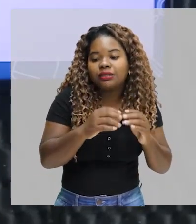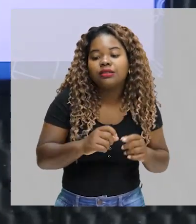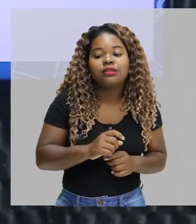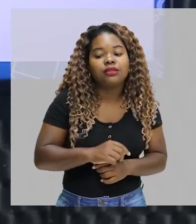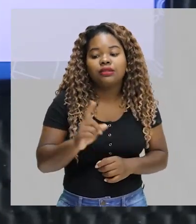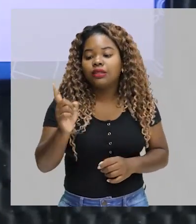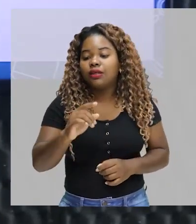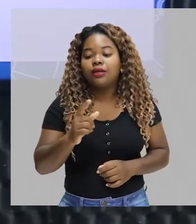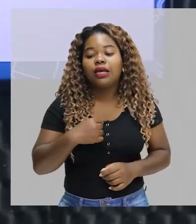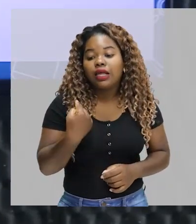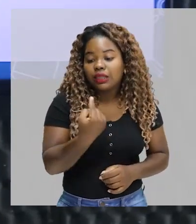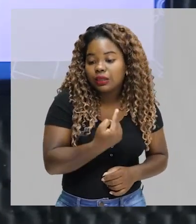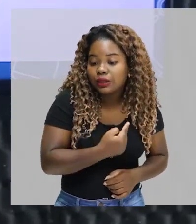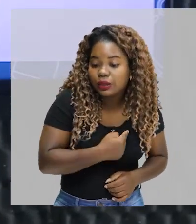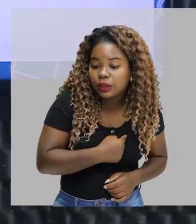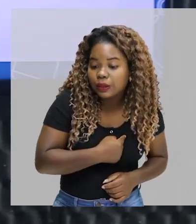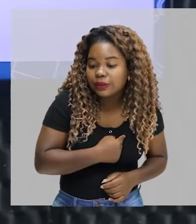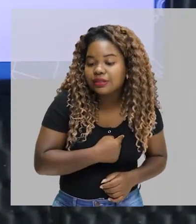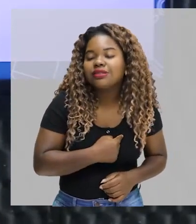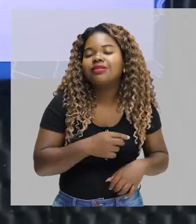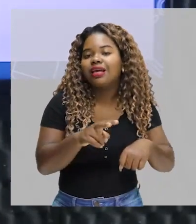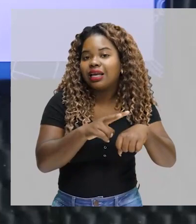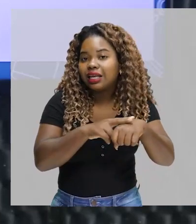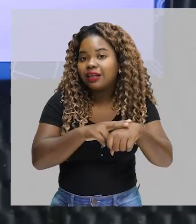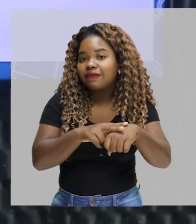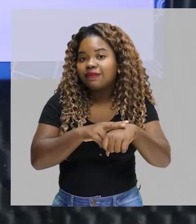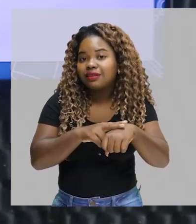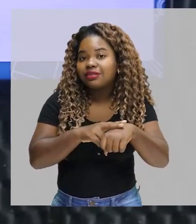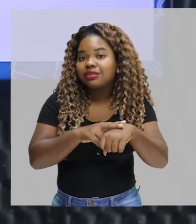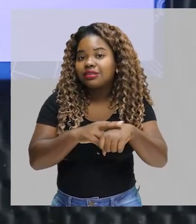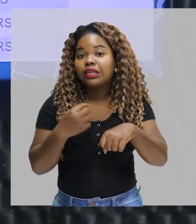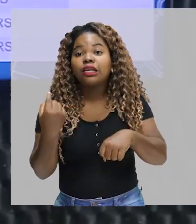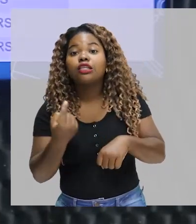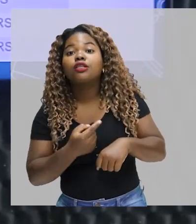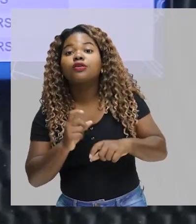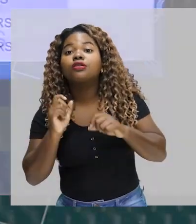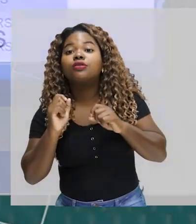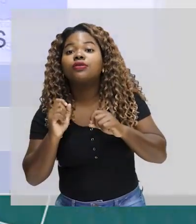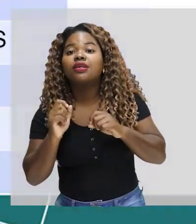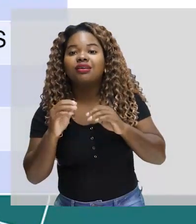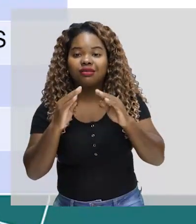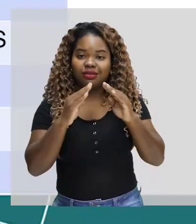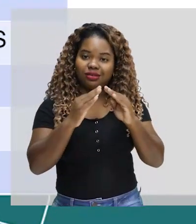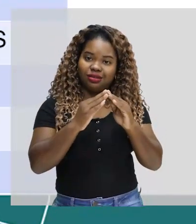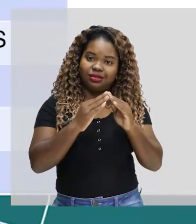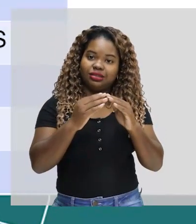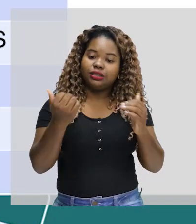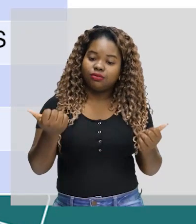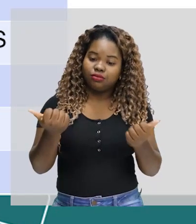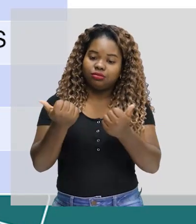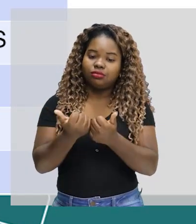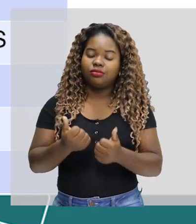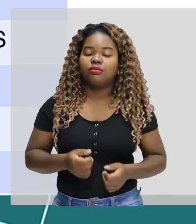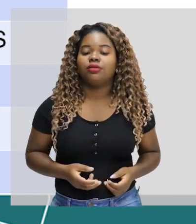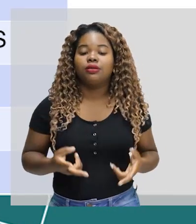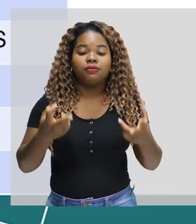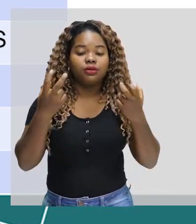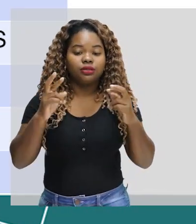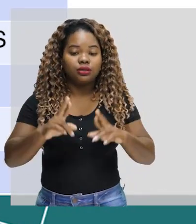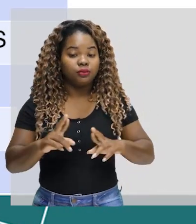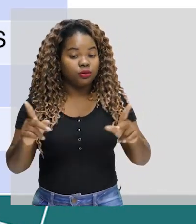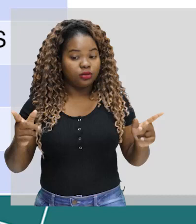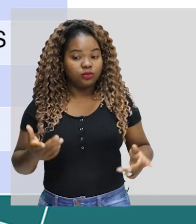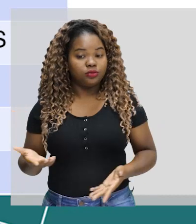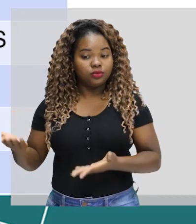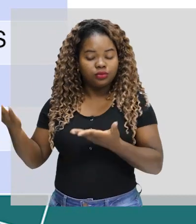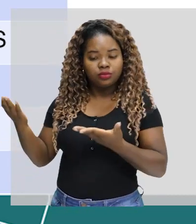o quê? Casa. Então, esse nossa está substituindo um termo anterior. Observem a diferença,